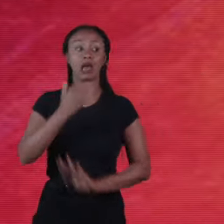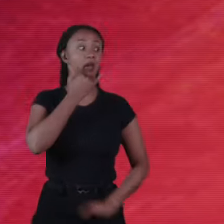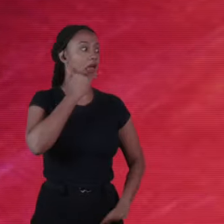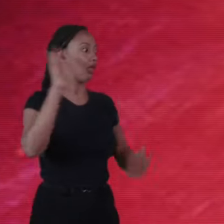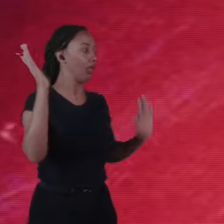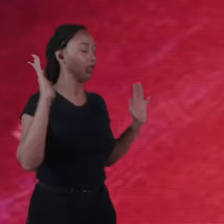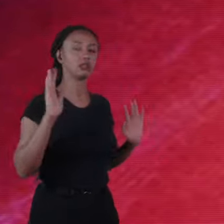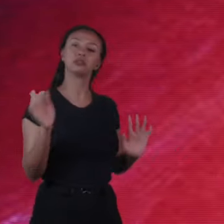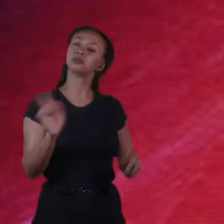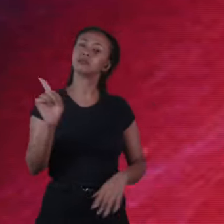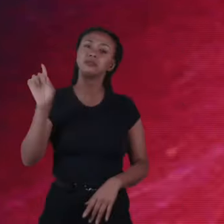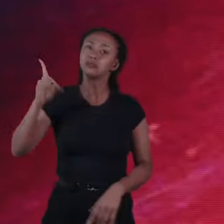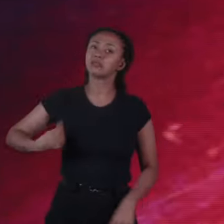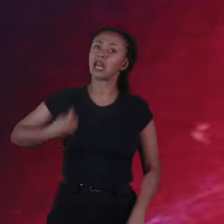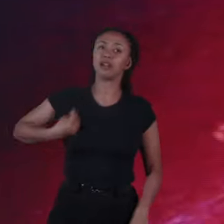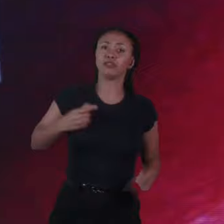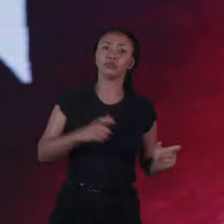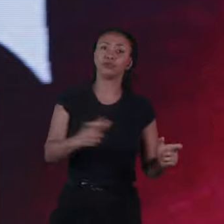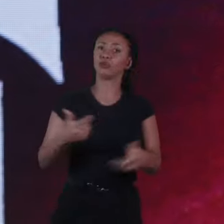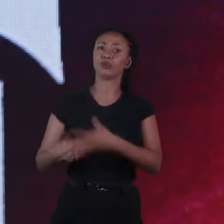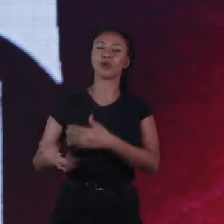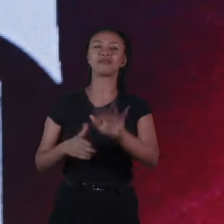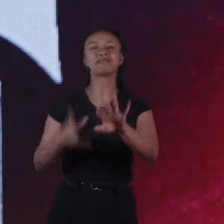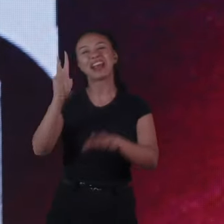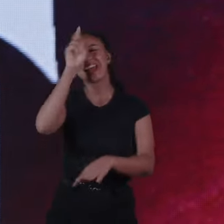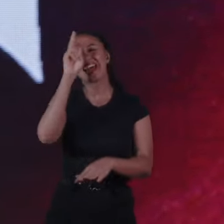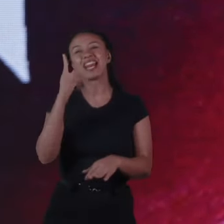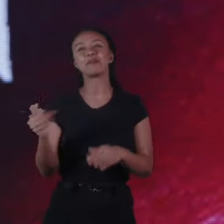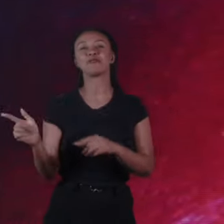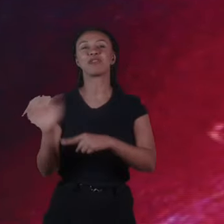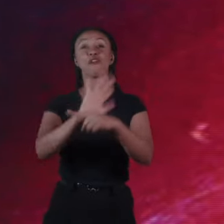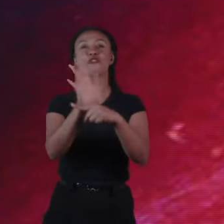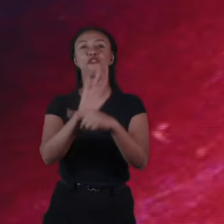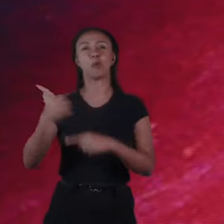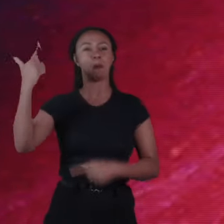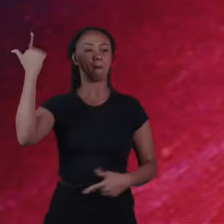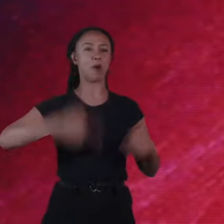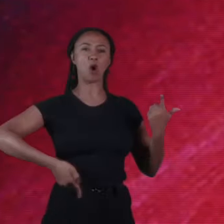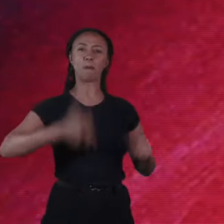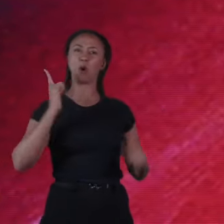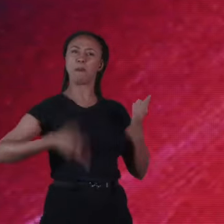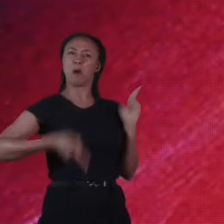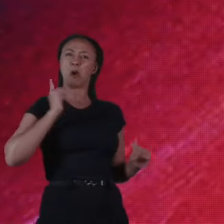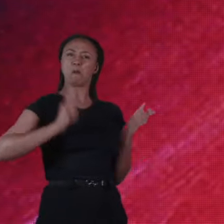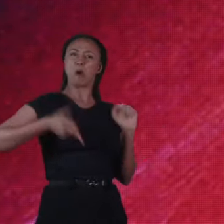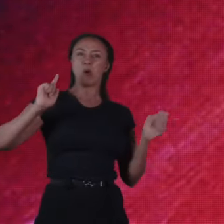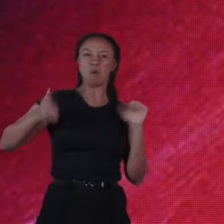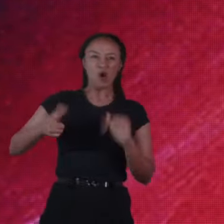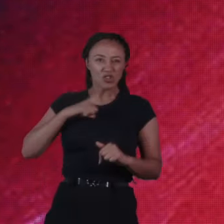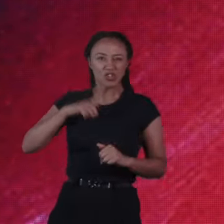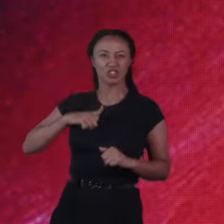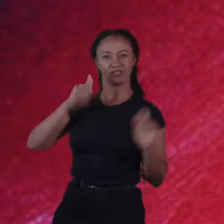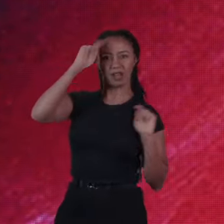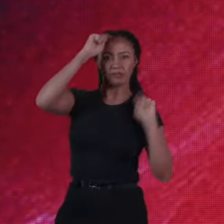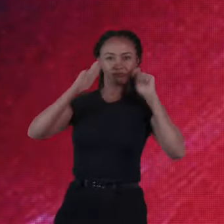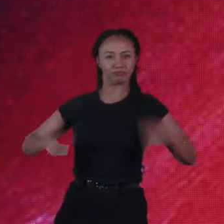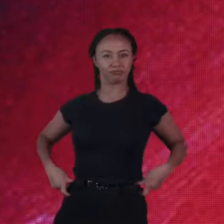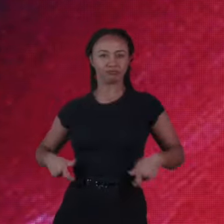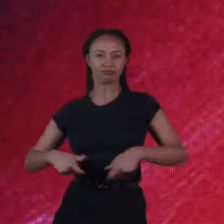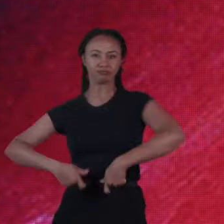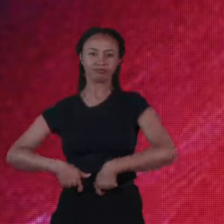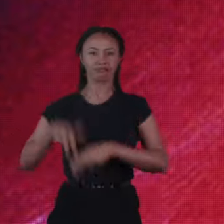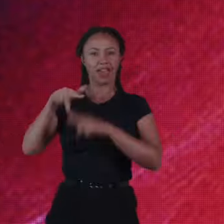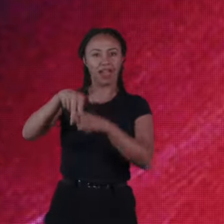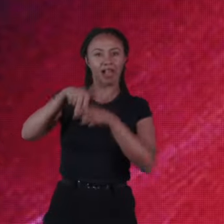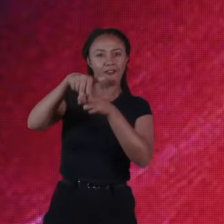onipresente. Sabe, antigamente a gente assistia aqueles filmes de faroeste, tinha muito disso antigamente, né? Quem tem mais de 60 anos